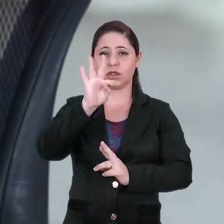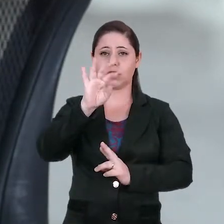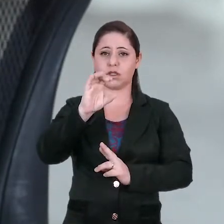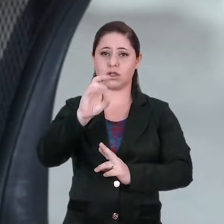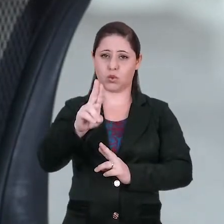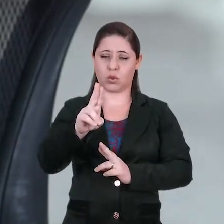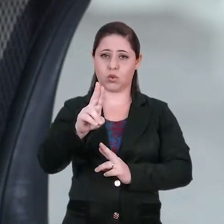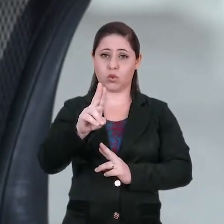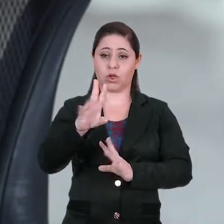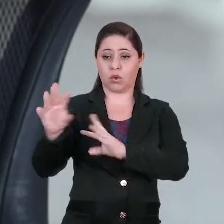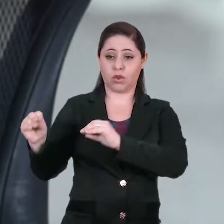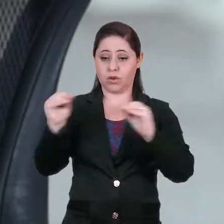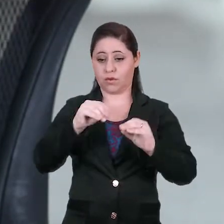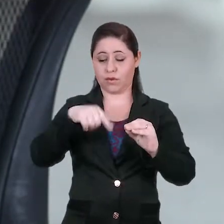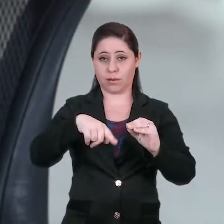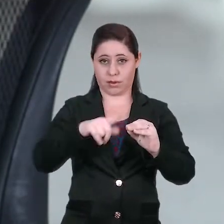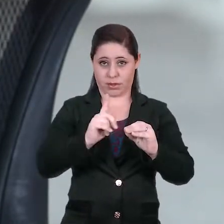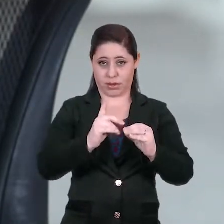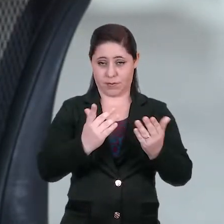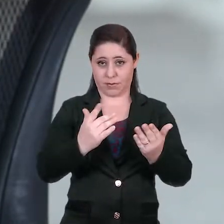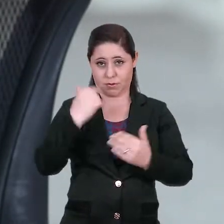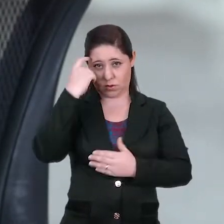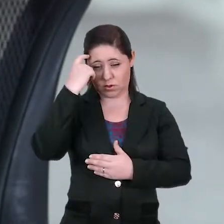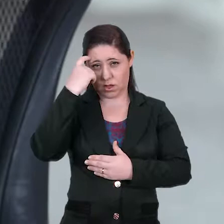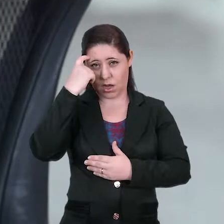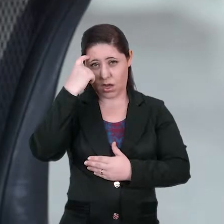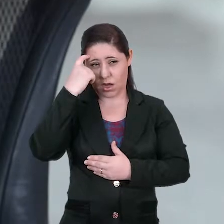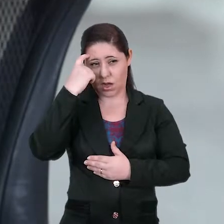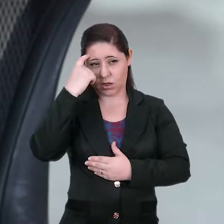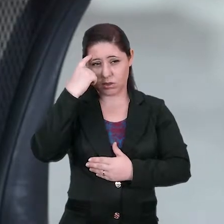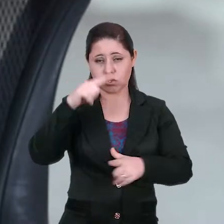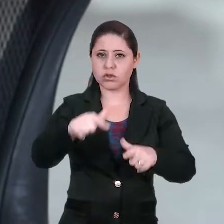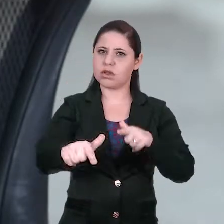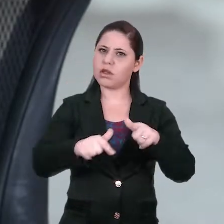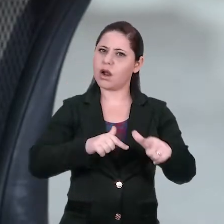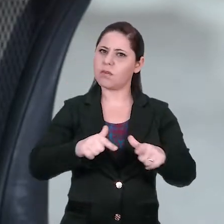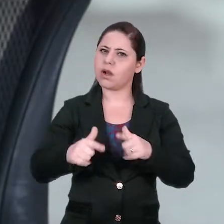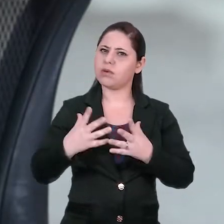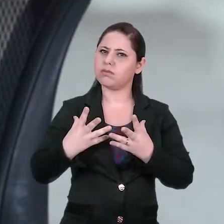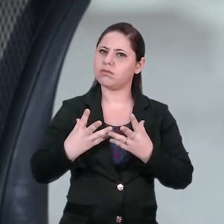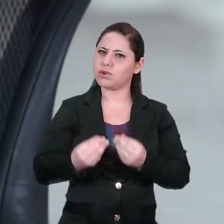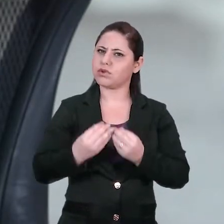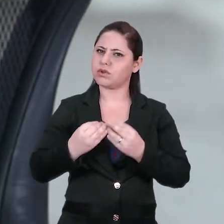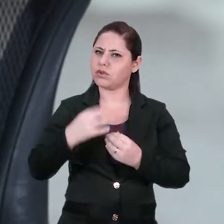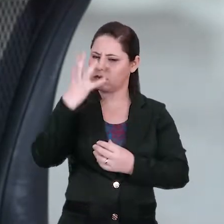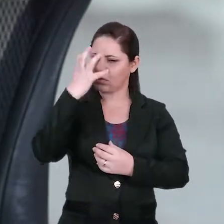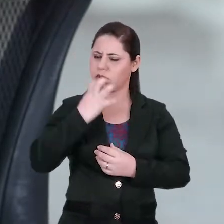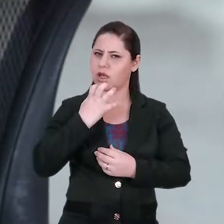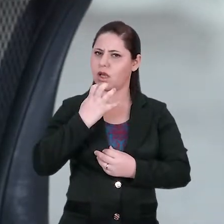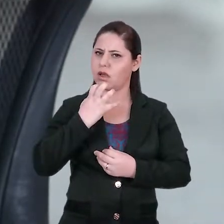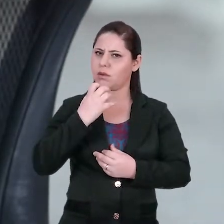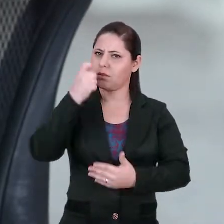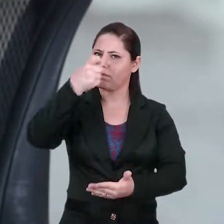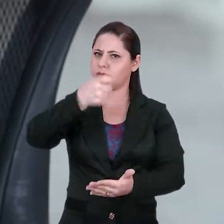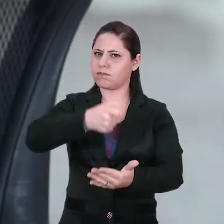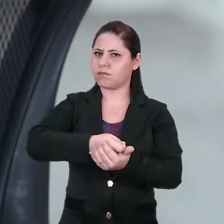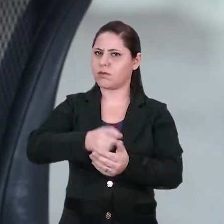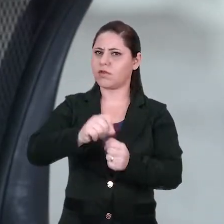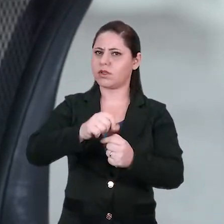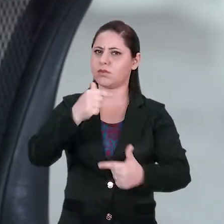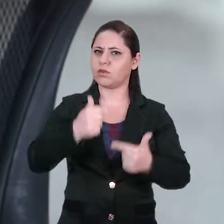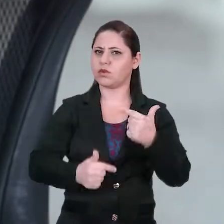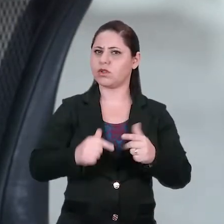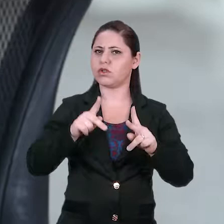eu vim para cá, eu tinha a ideia de trabalhar muito seriamente para fazer com que as